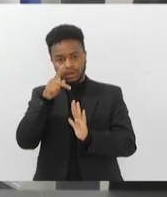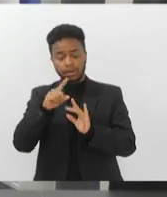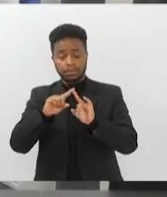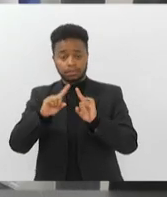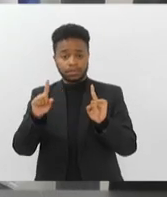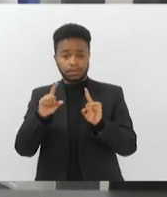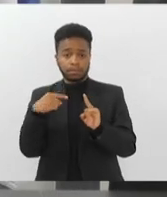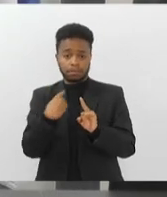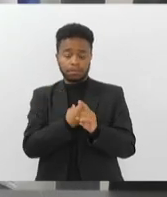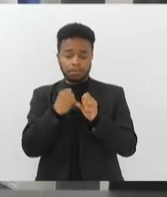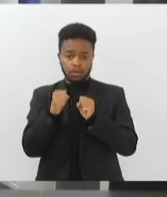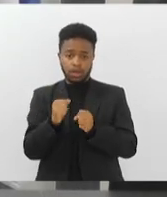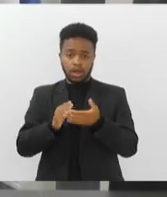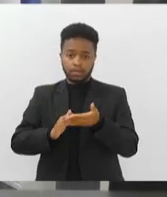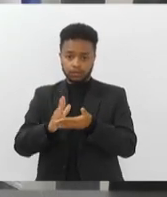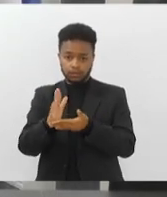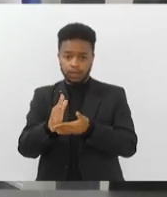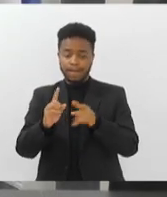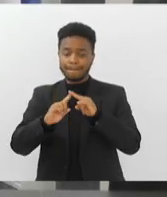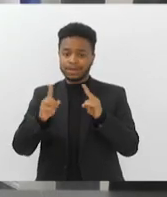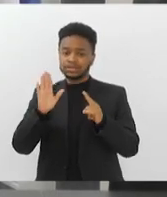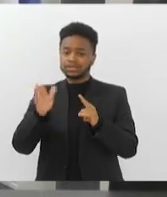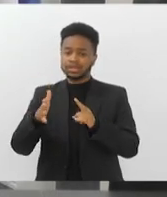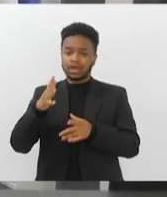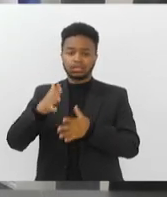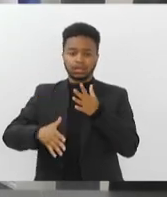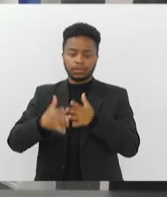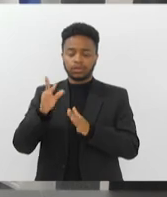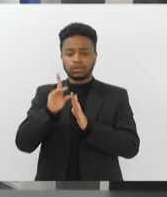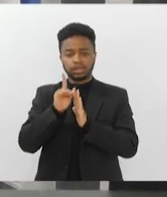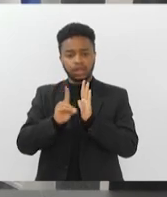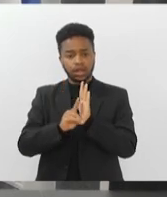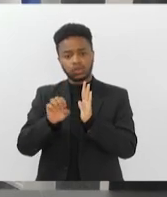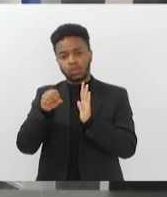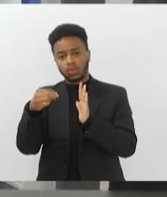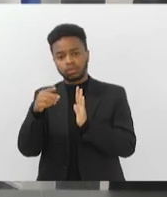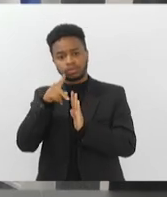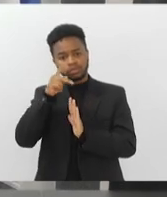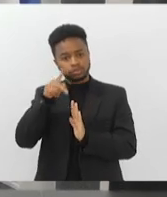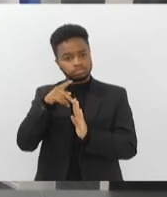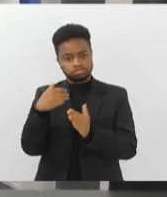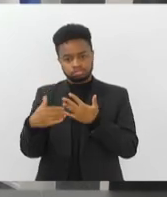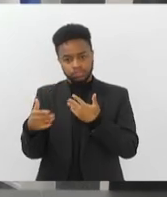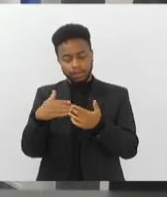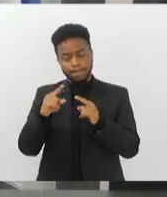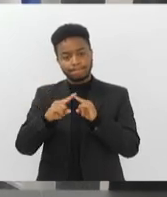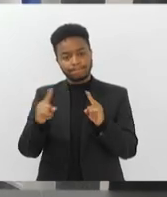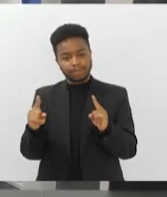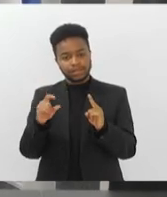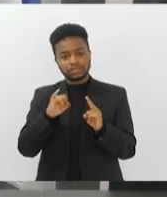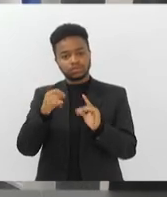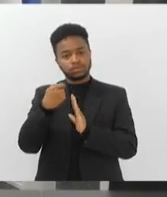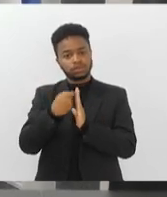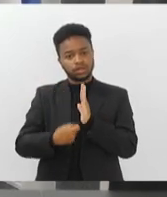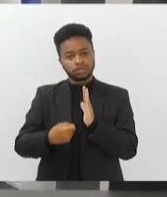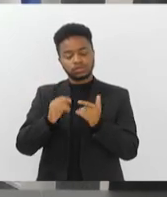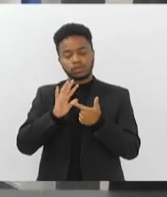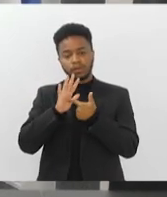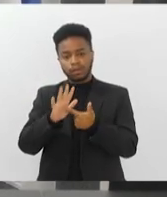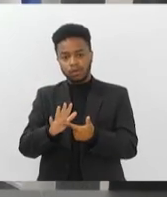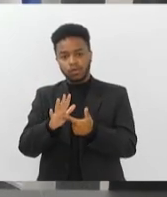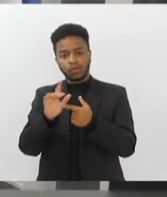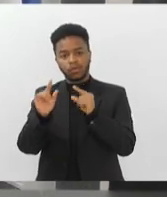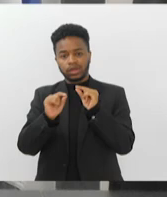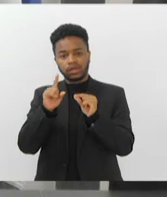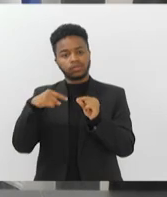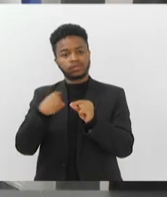aprovar e automaticamente atropelou o decreto ou a portaria, o que quer que seja. Mas ter no texto taxativo que a